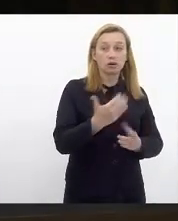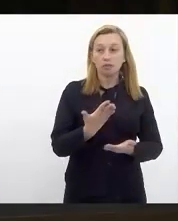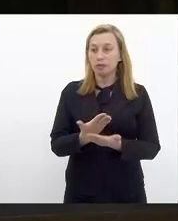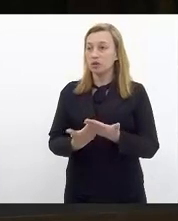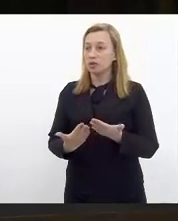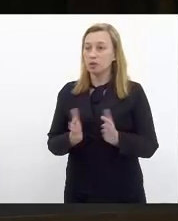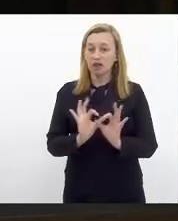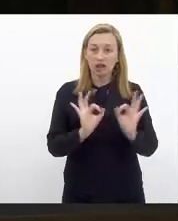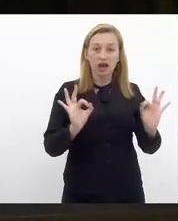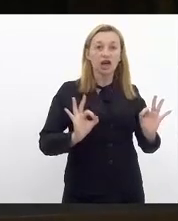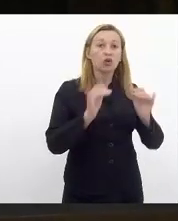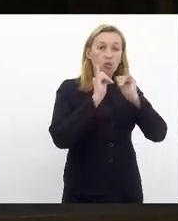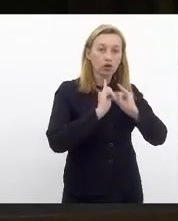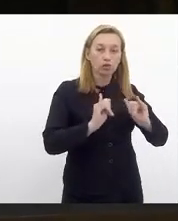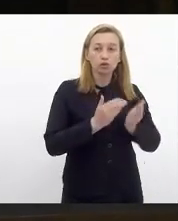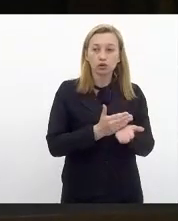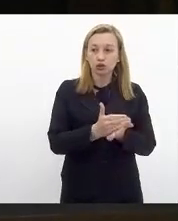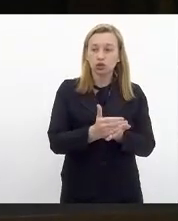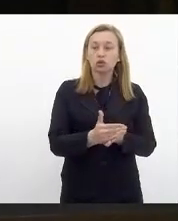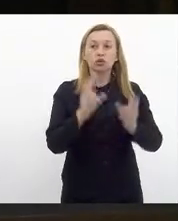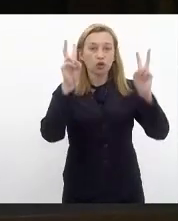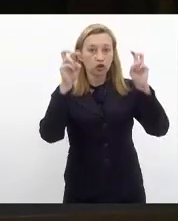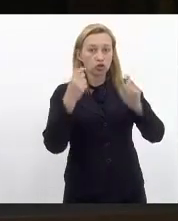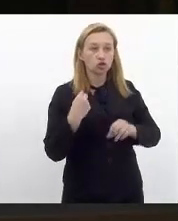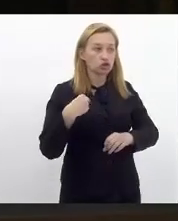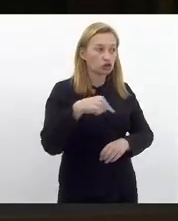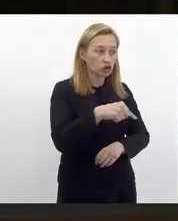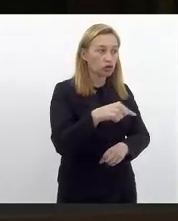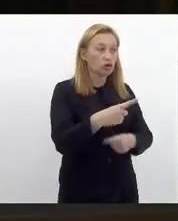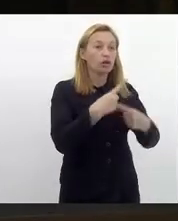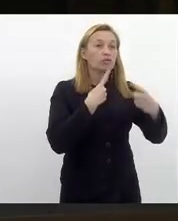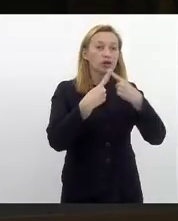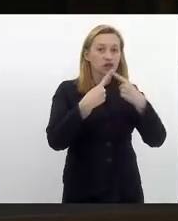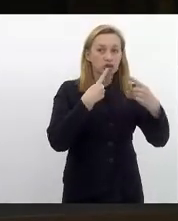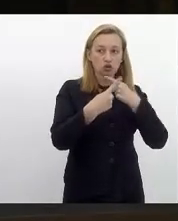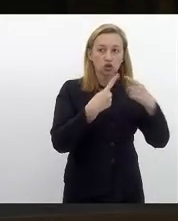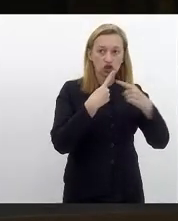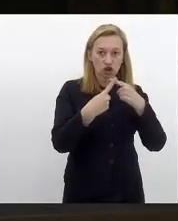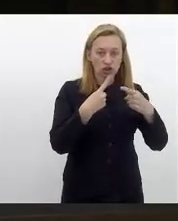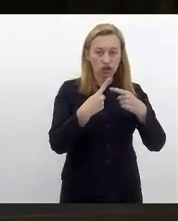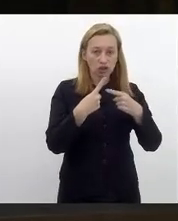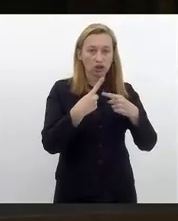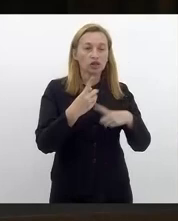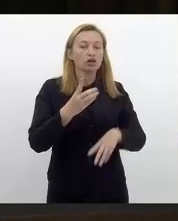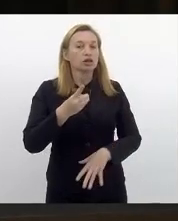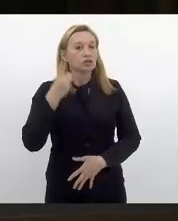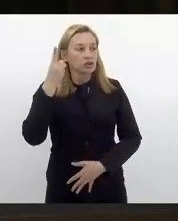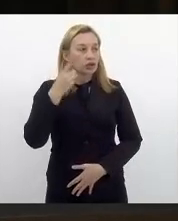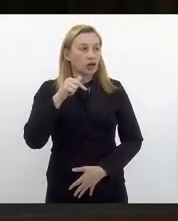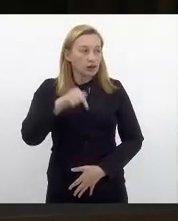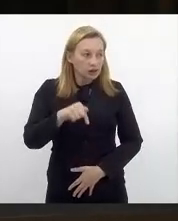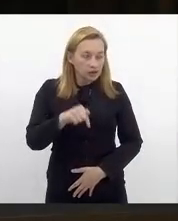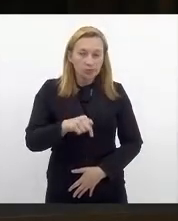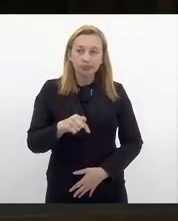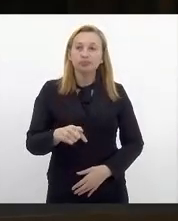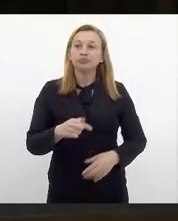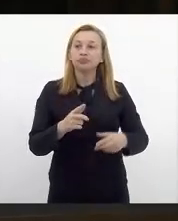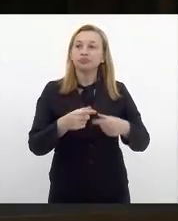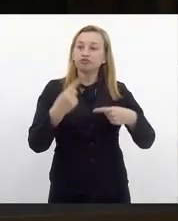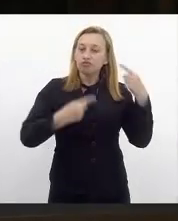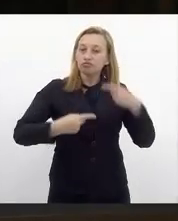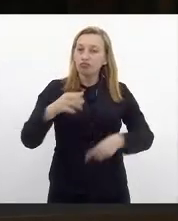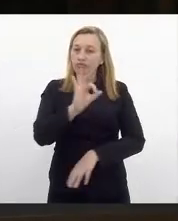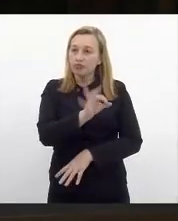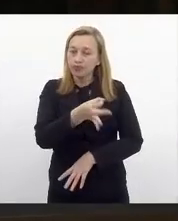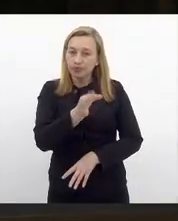um anúncio desde o início que a matéria que veio era para ser discutida no Parlamento para que a política incandescente fosse colocada